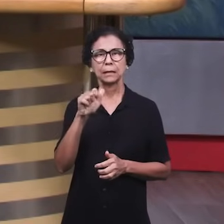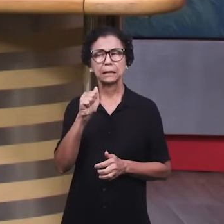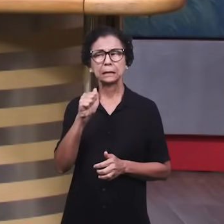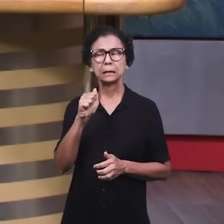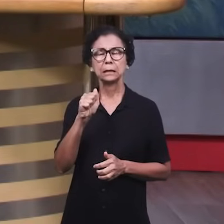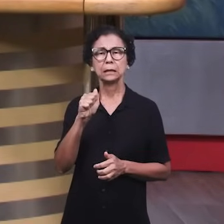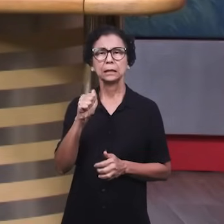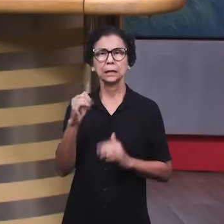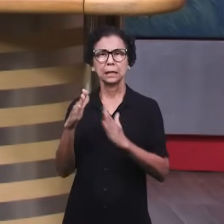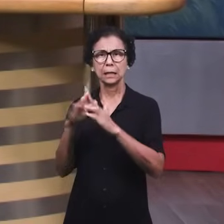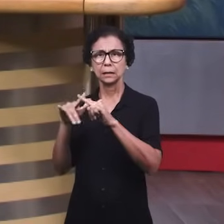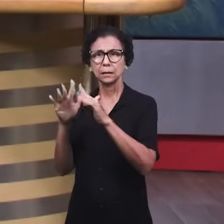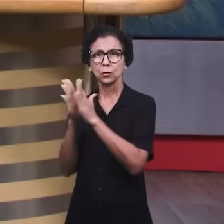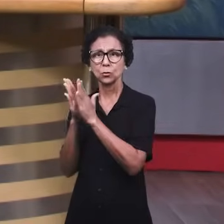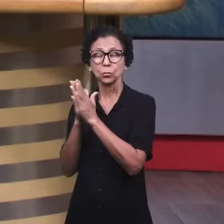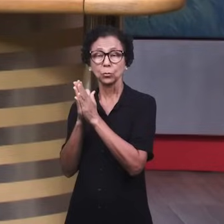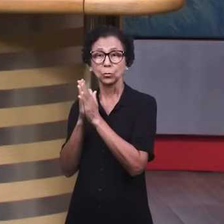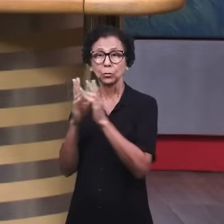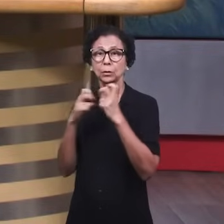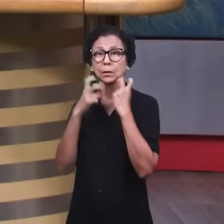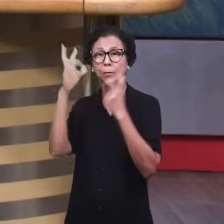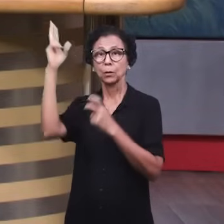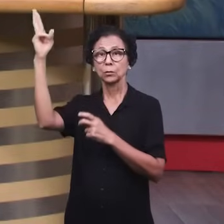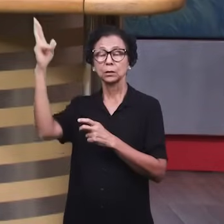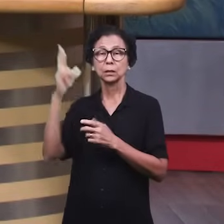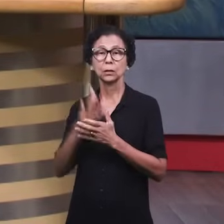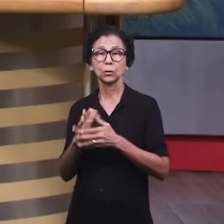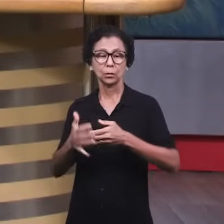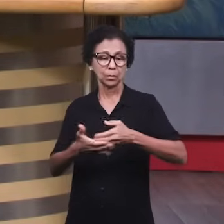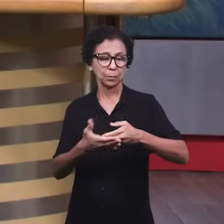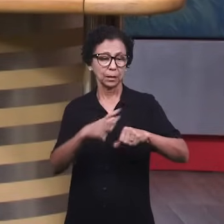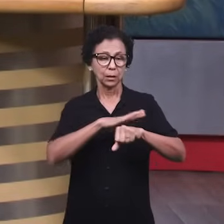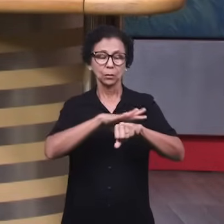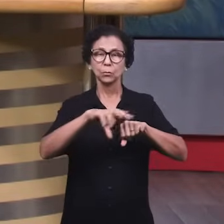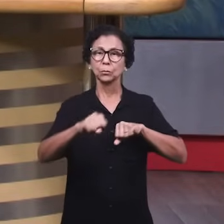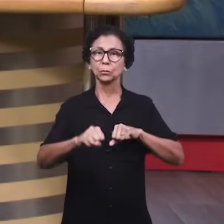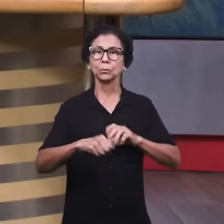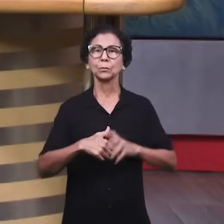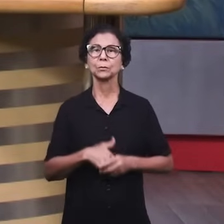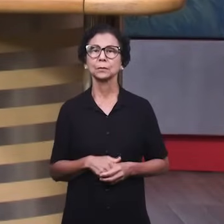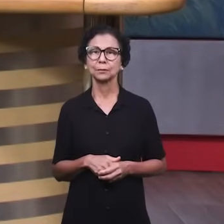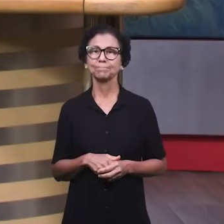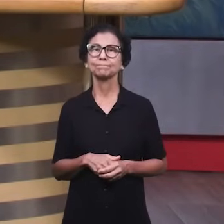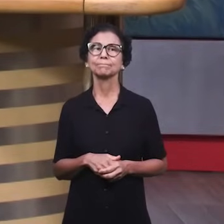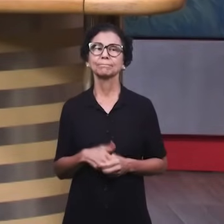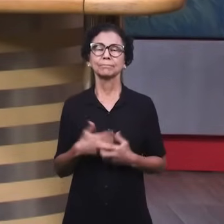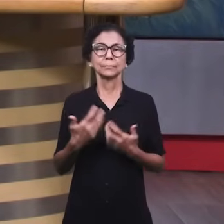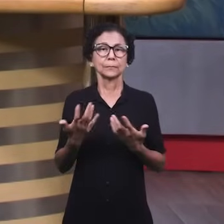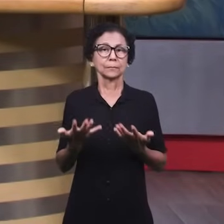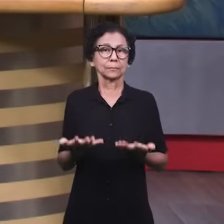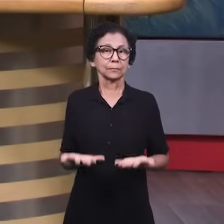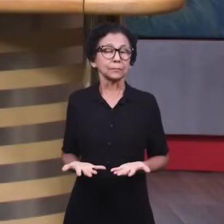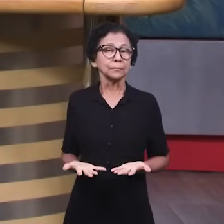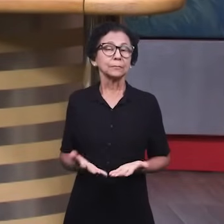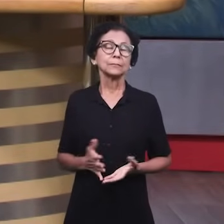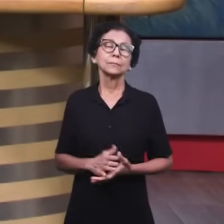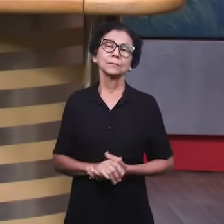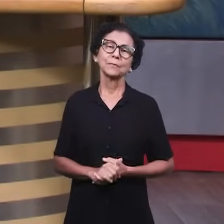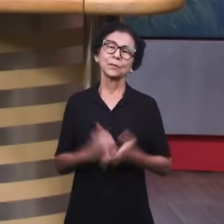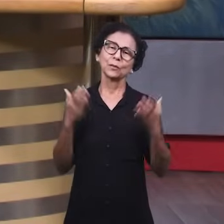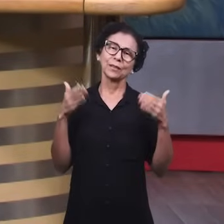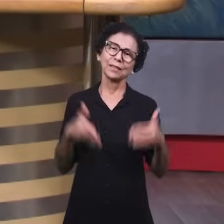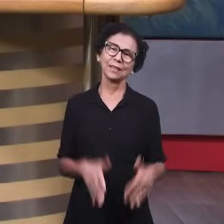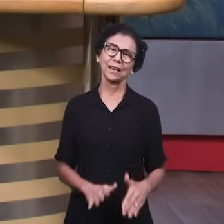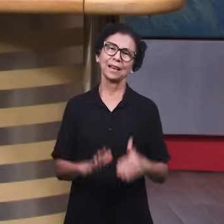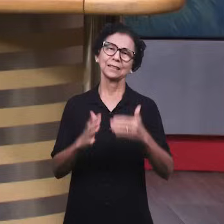orou clamou o senhor a criança veio curada o médico testificou então é um momento quando a criança vem é um